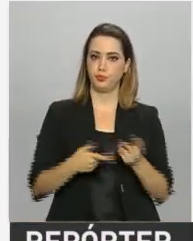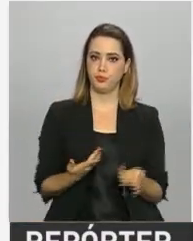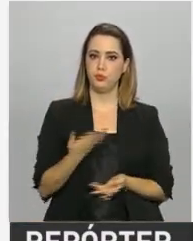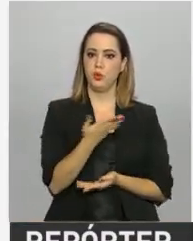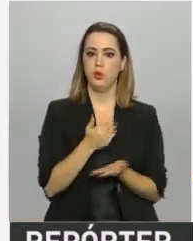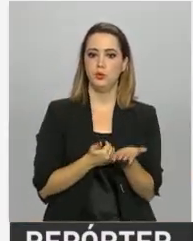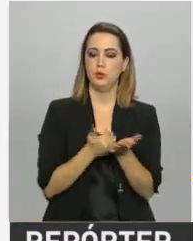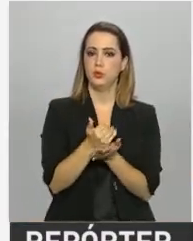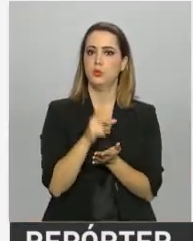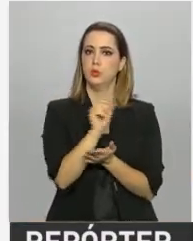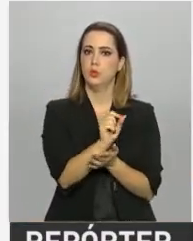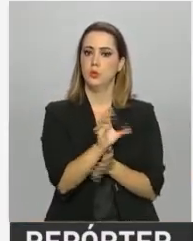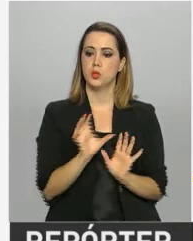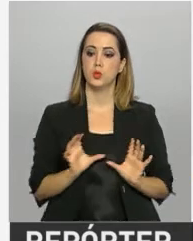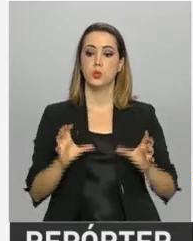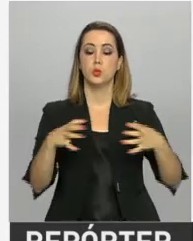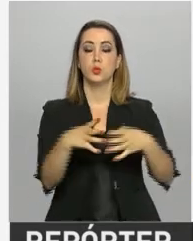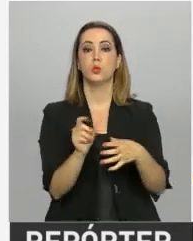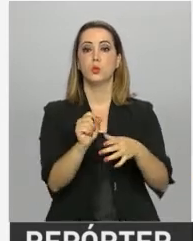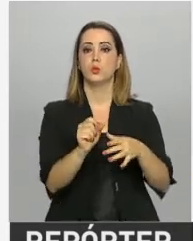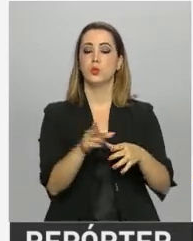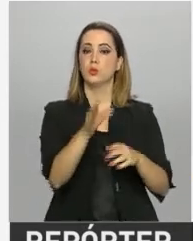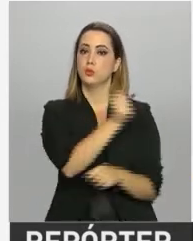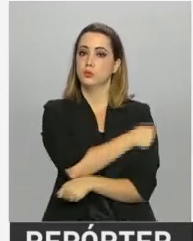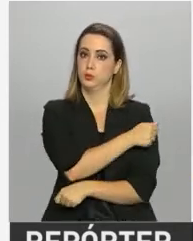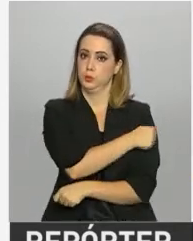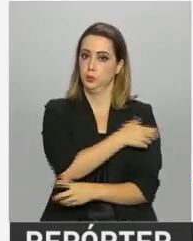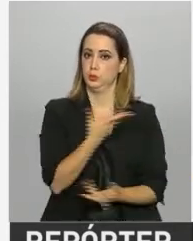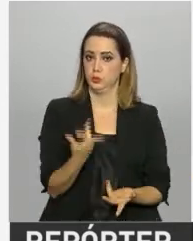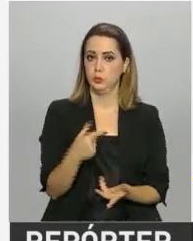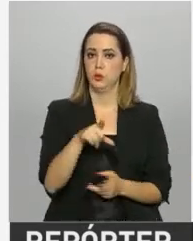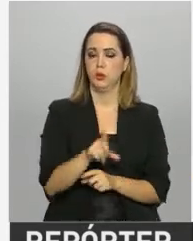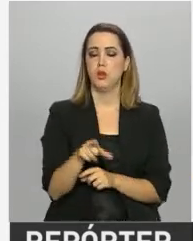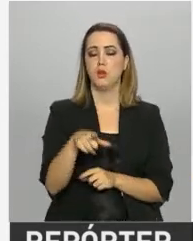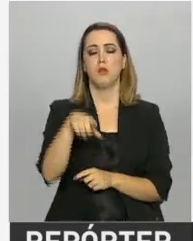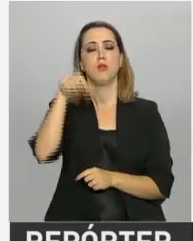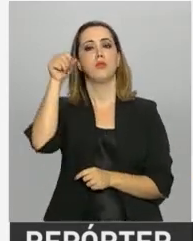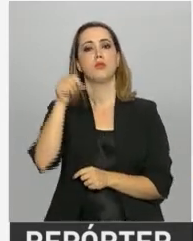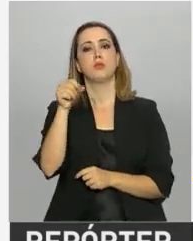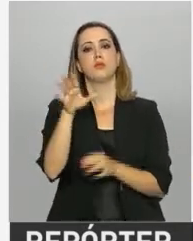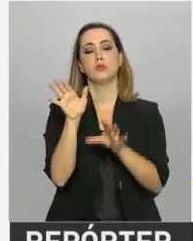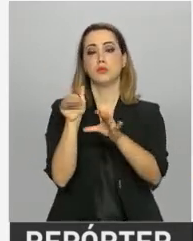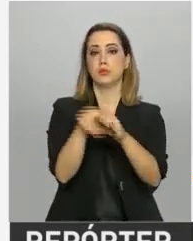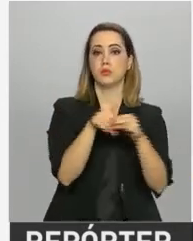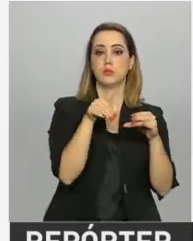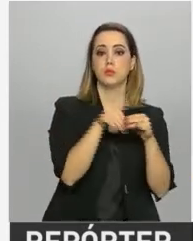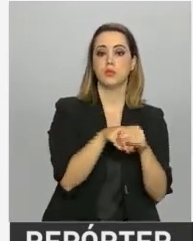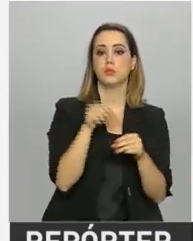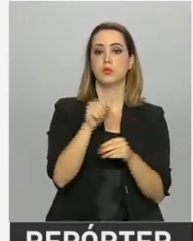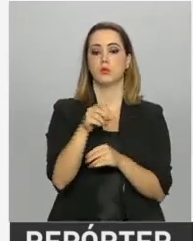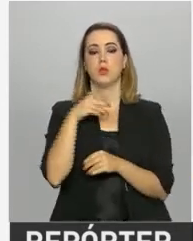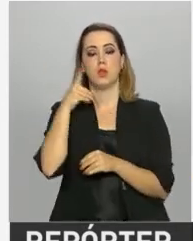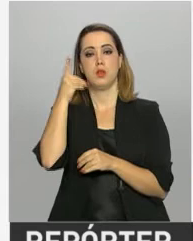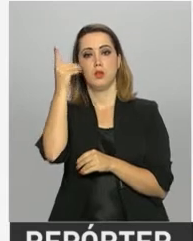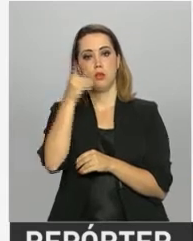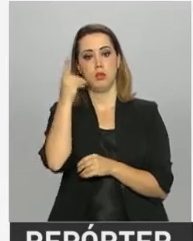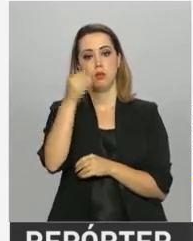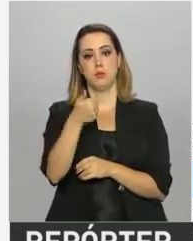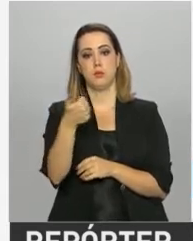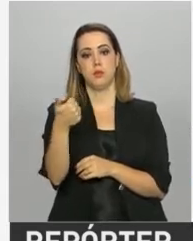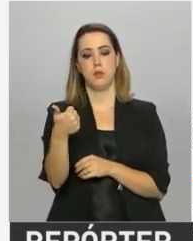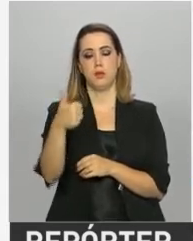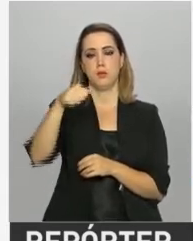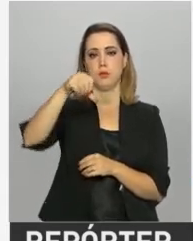carreira política no movimento estudantil e foi eleito deputado estadual em pernambuco em 1974 em